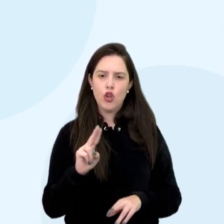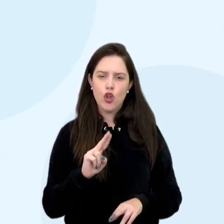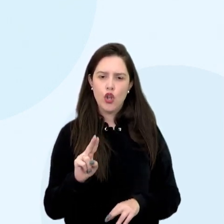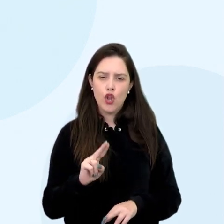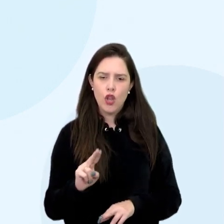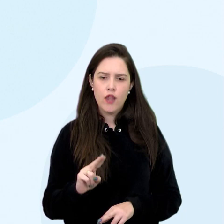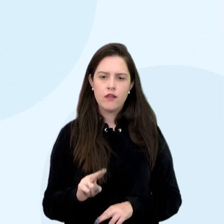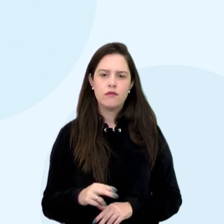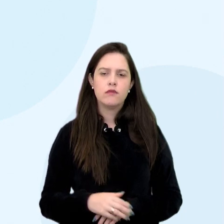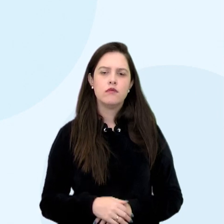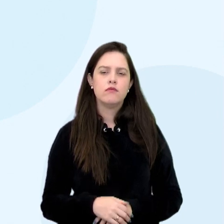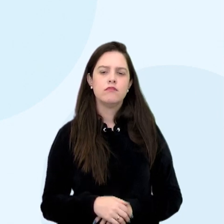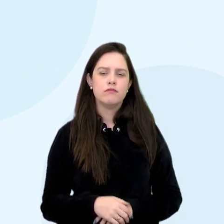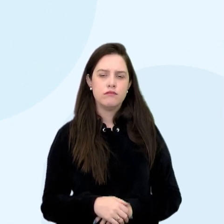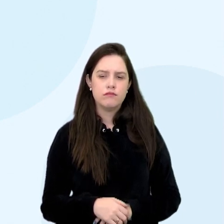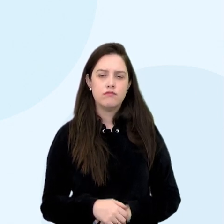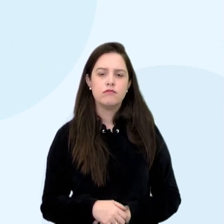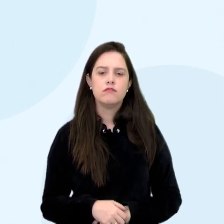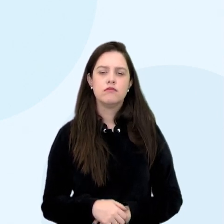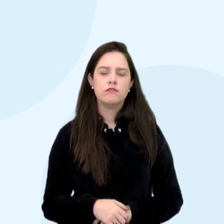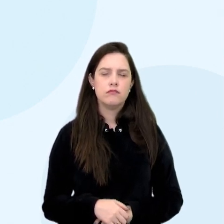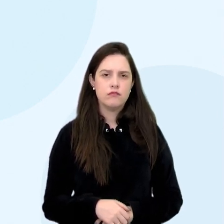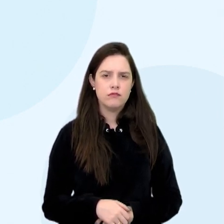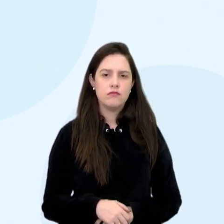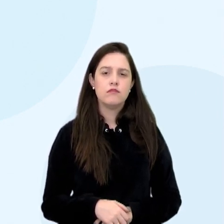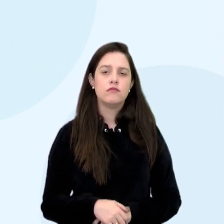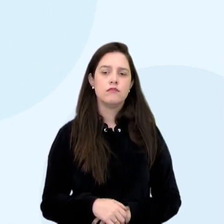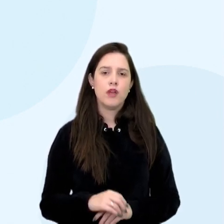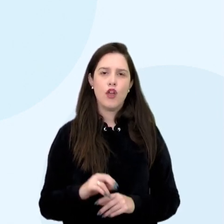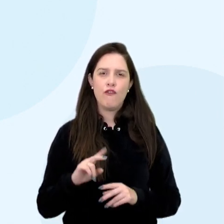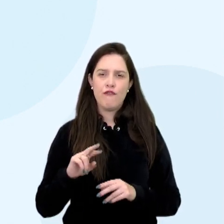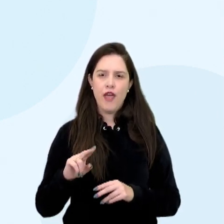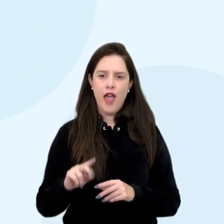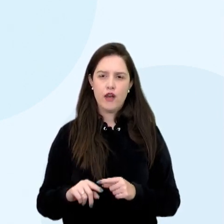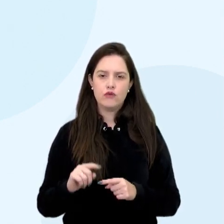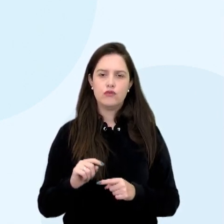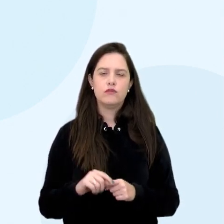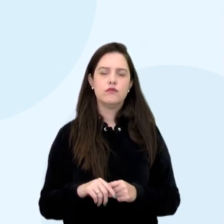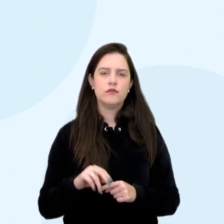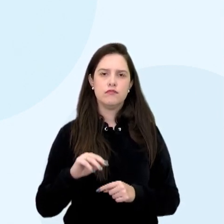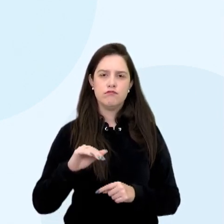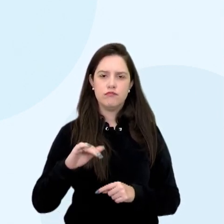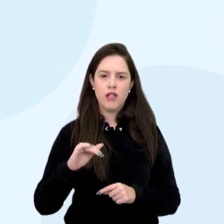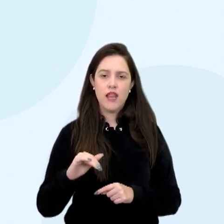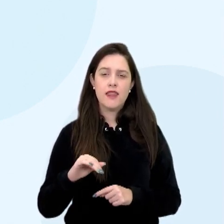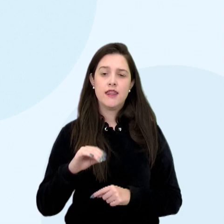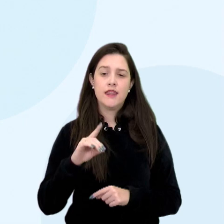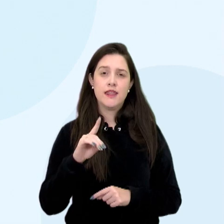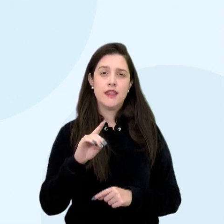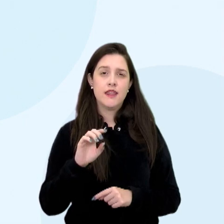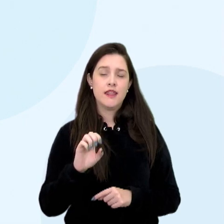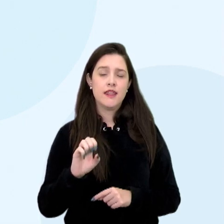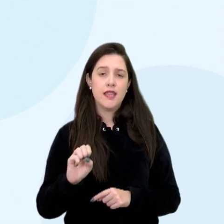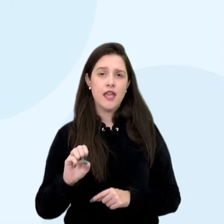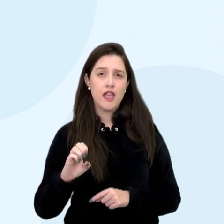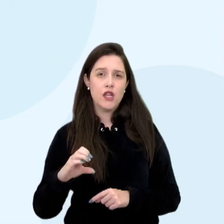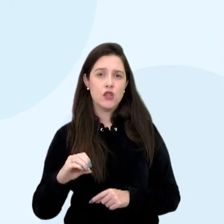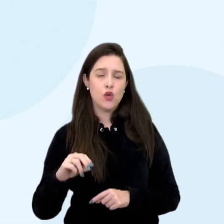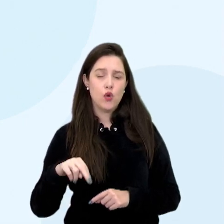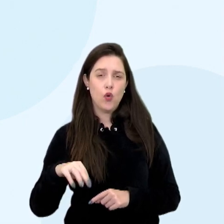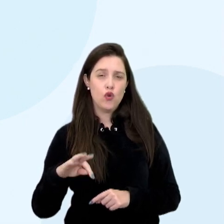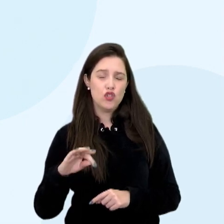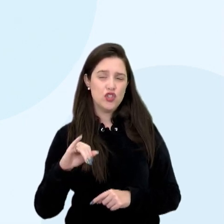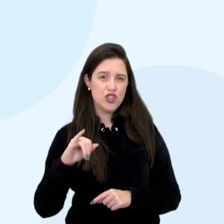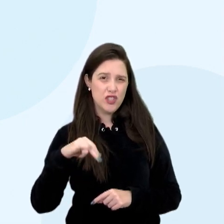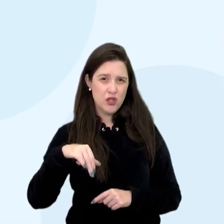descontinuidade de Repet, a de Gutenberg, a de Lehmann, né, a de Lehmann aí que está entre o núcleo interno e o núcleo externo. Então a gente observa